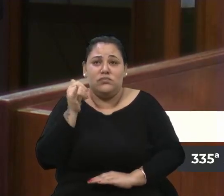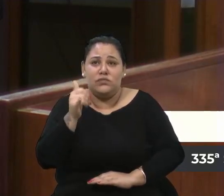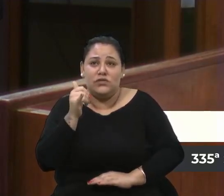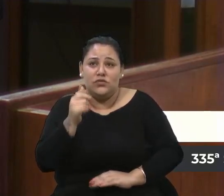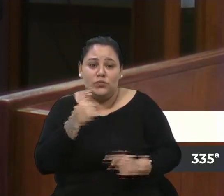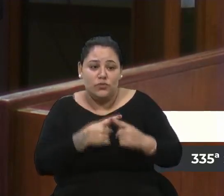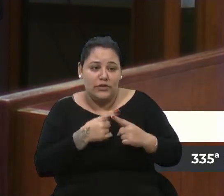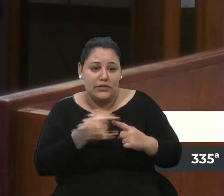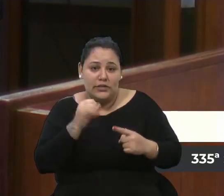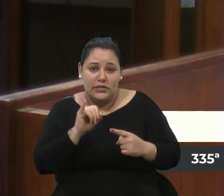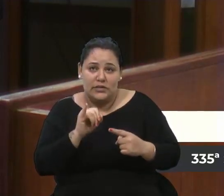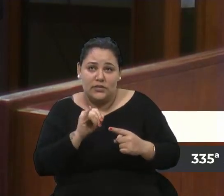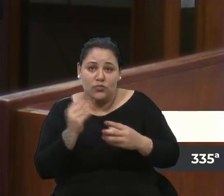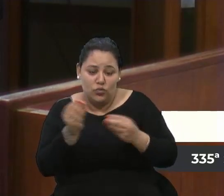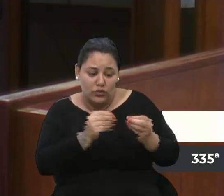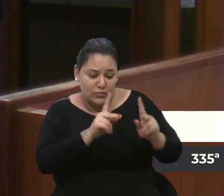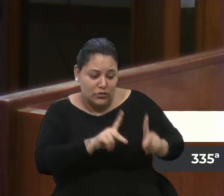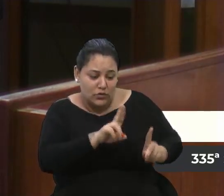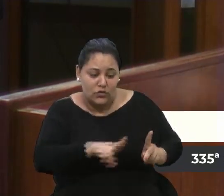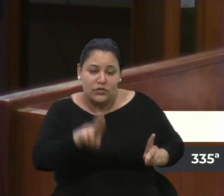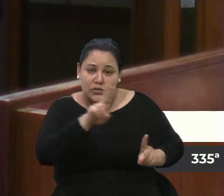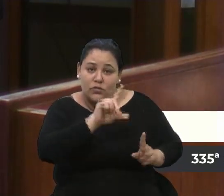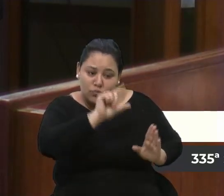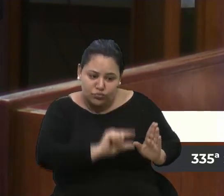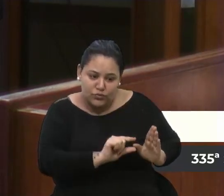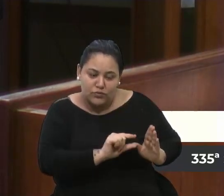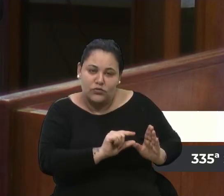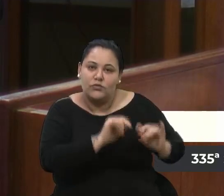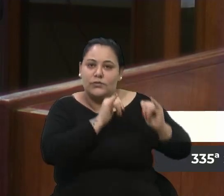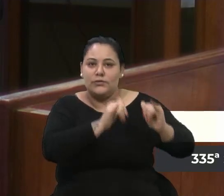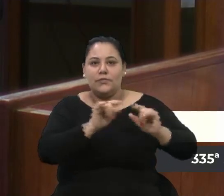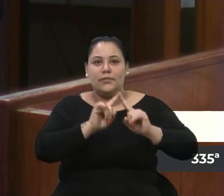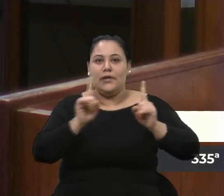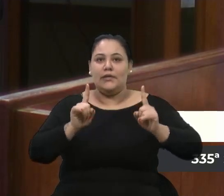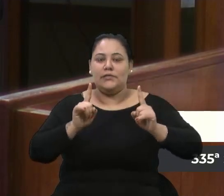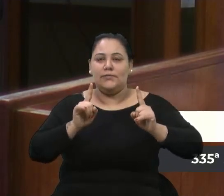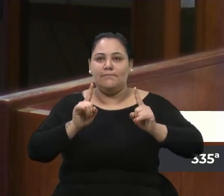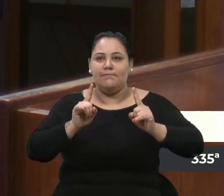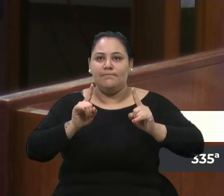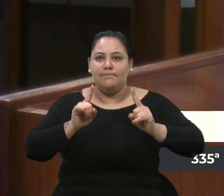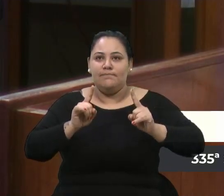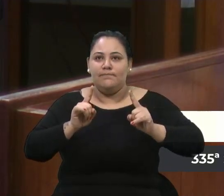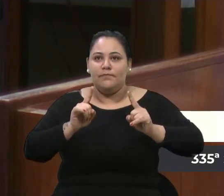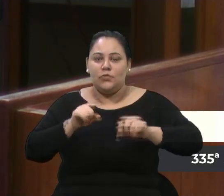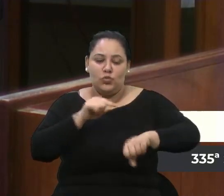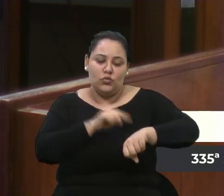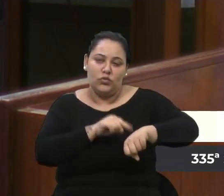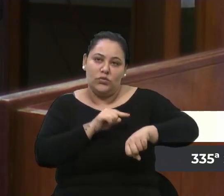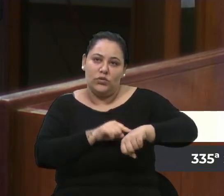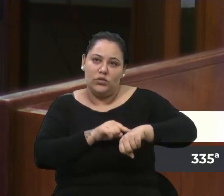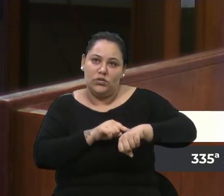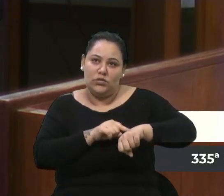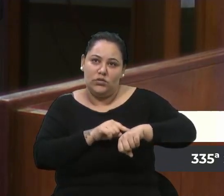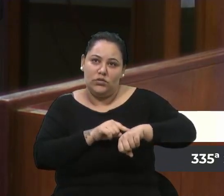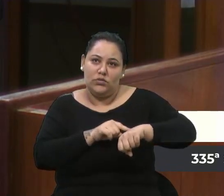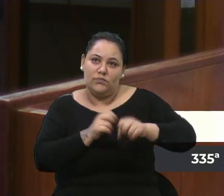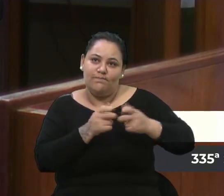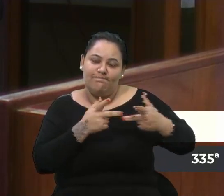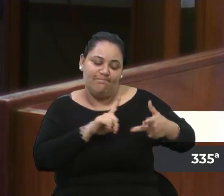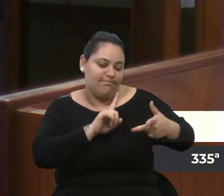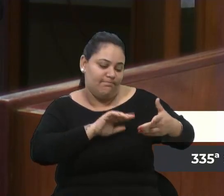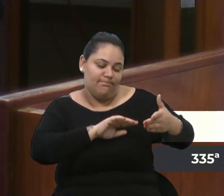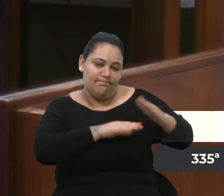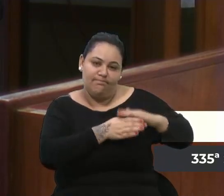público, barateia a passagem. Só que o transporte público, de uma forma, horário, linhas inadequadas,